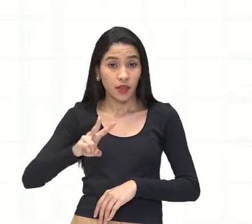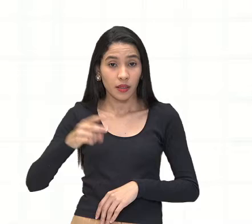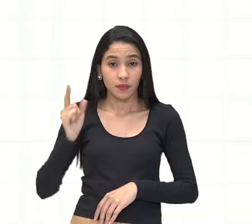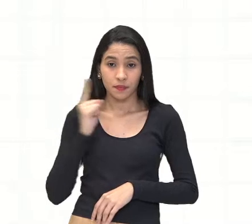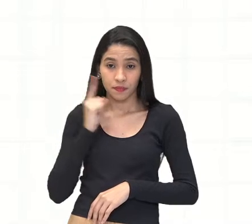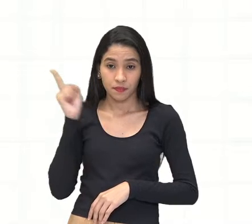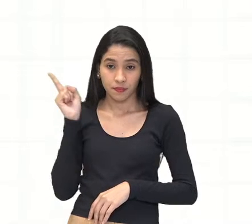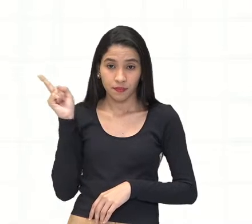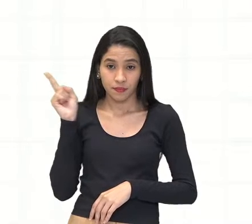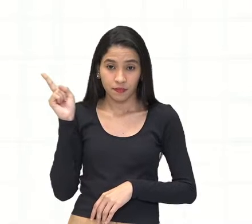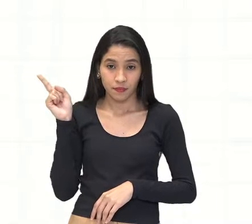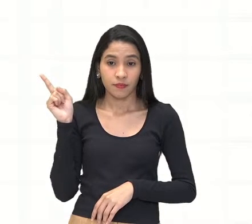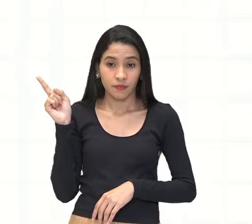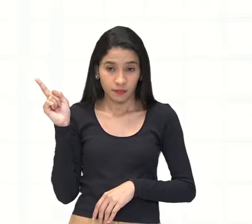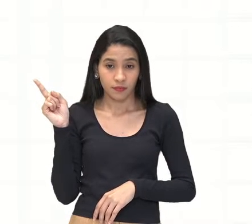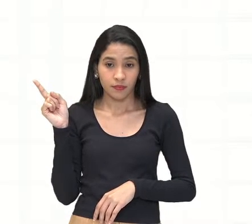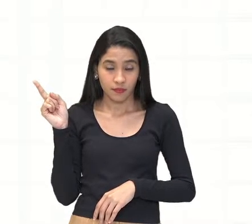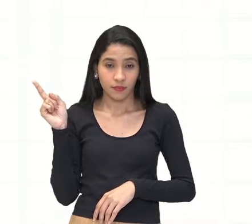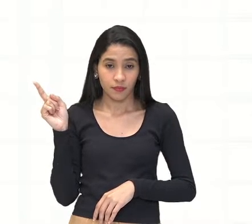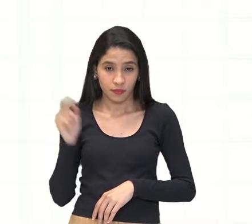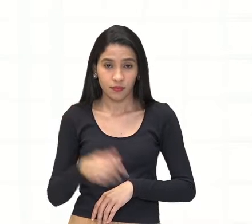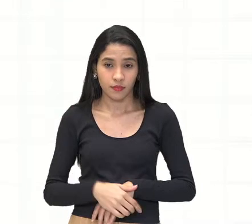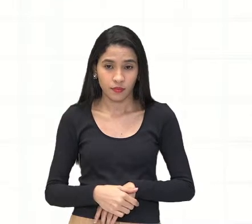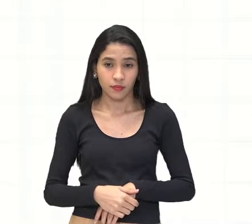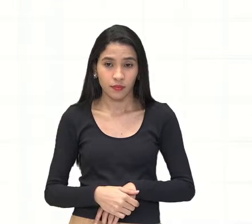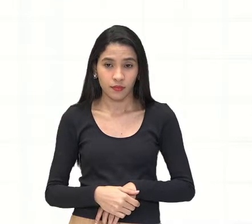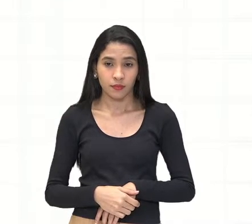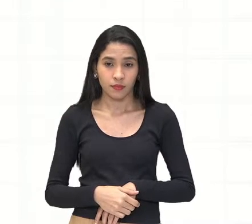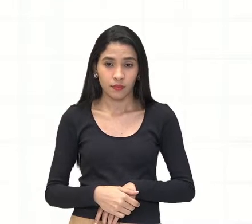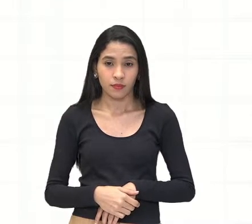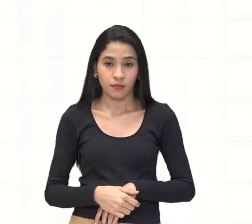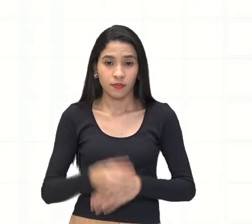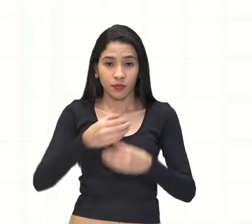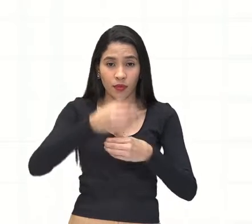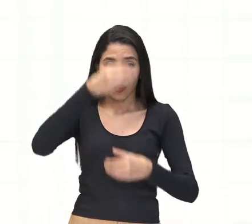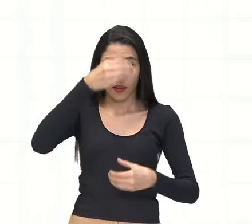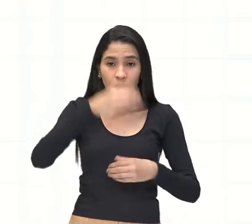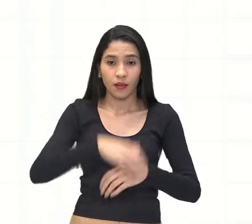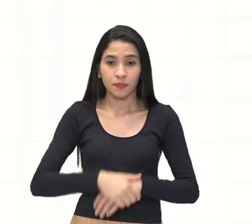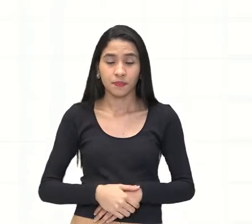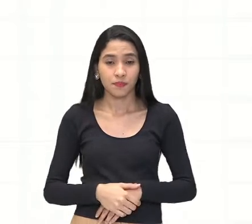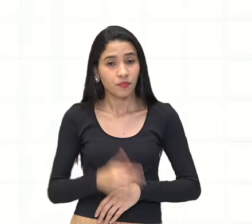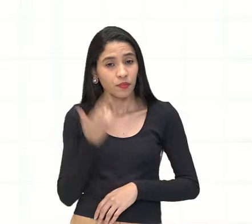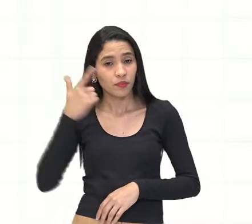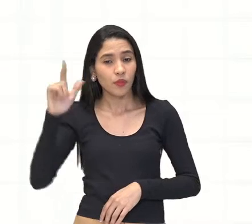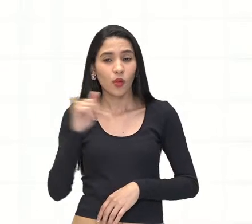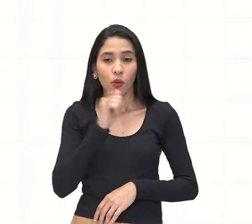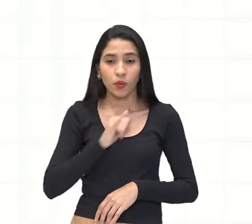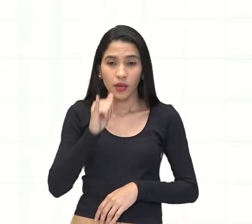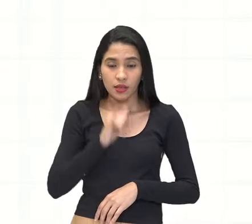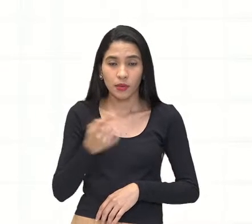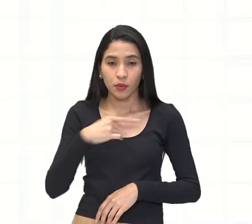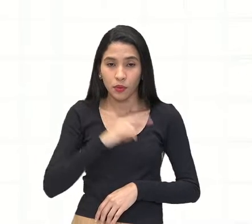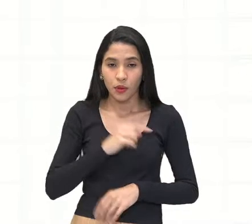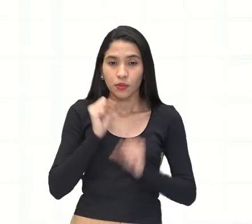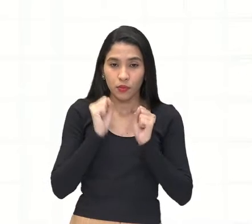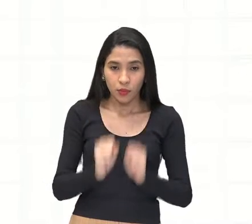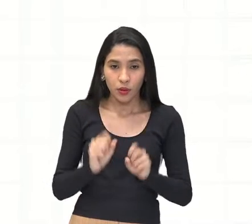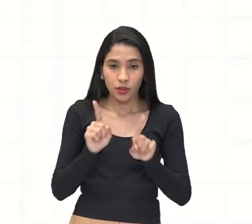gente consegue ver bem isso nessa garrafa. Outro exemplo que a gente